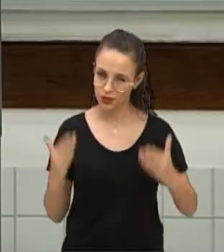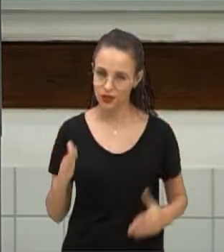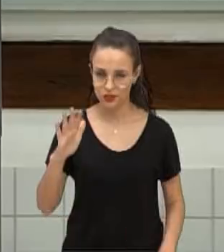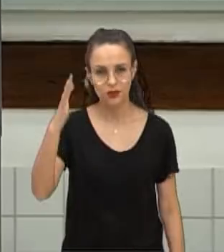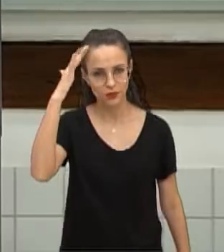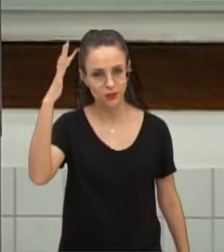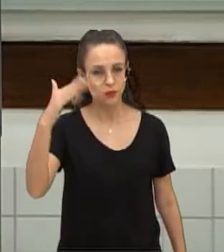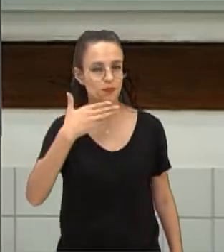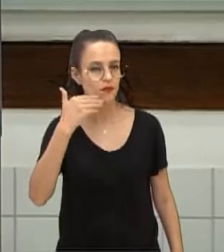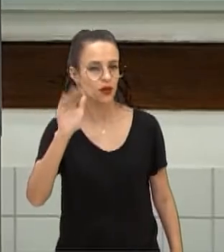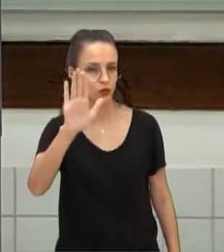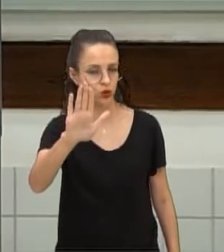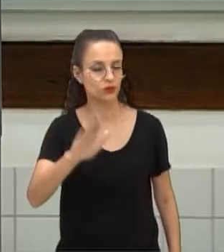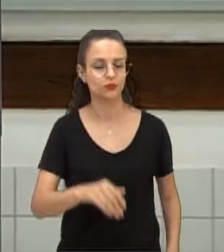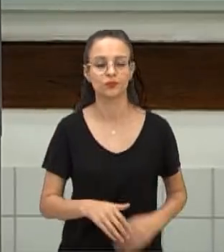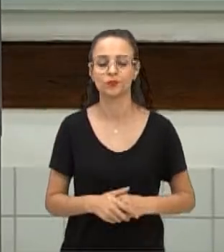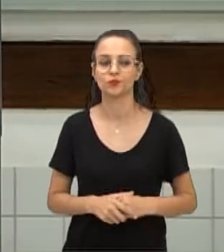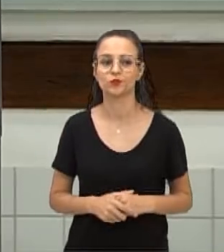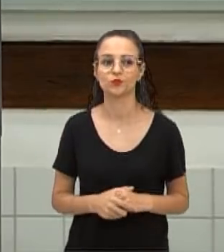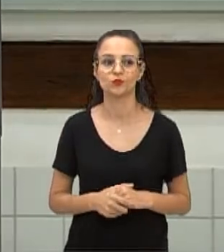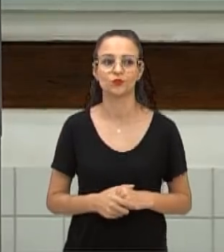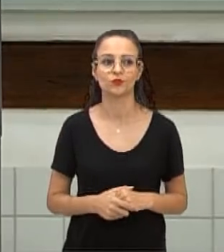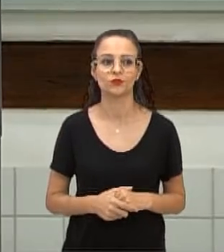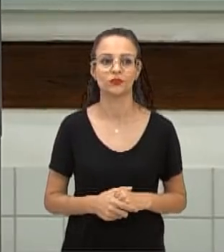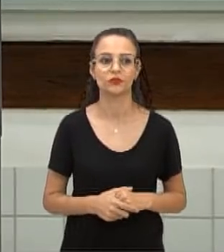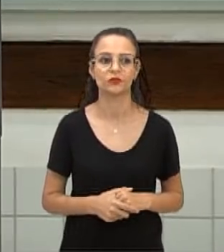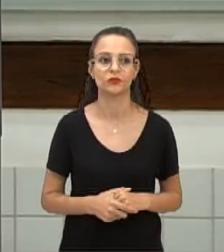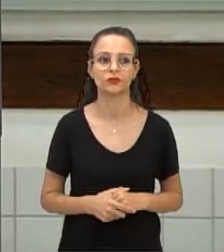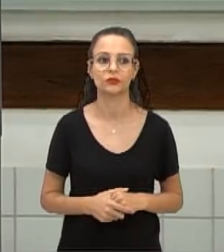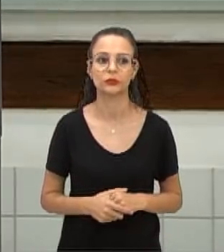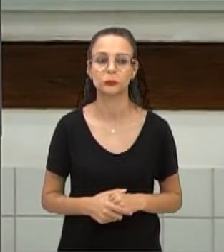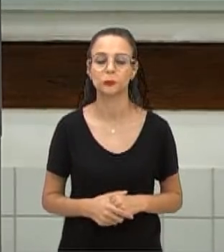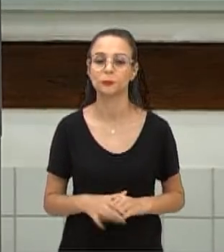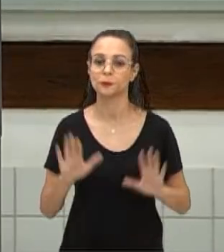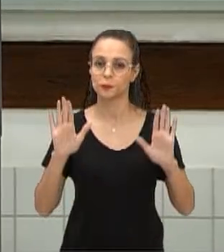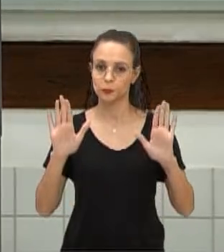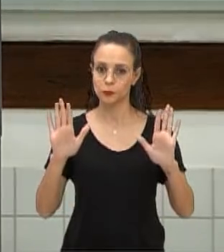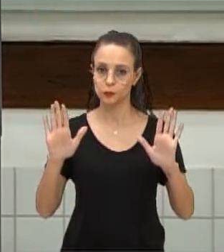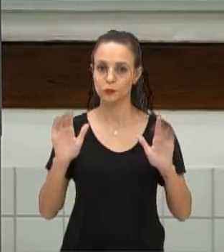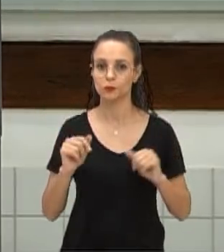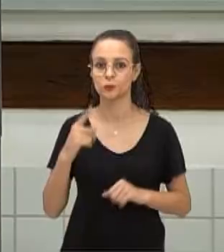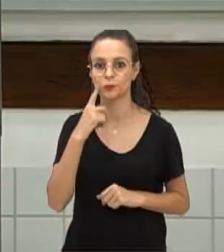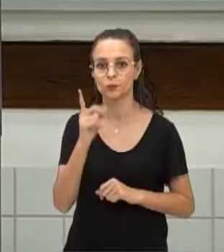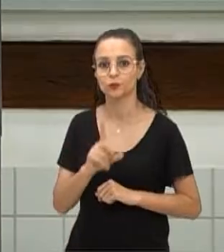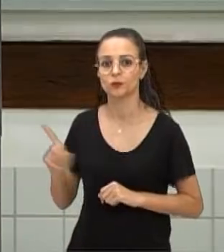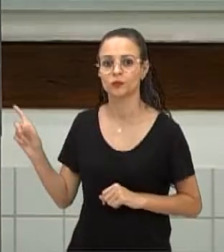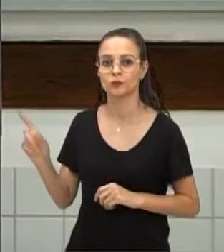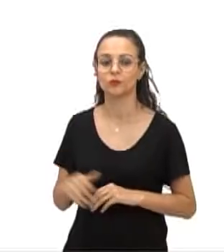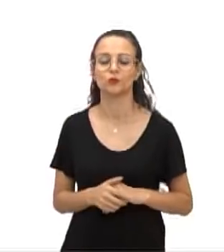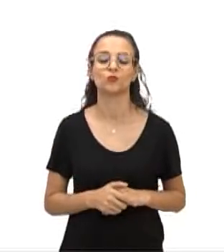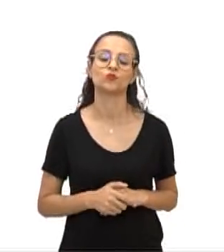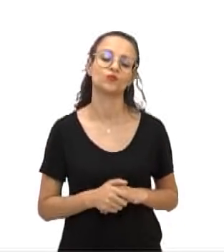na sequência, tá bom? Isso foi só um pequeno resumo. Aqui eu gostaria de fazer uma